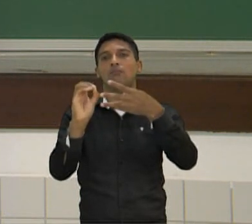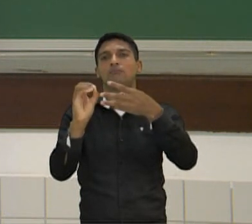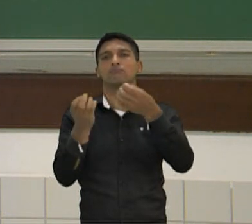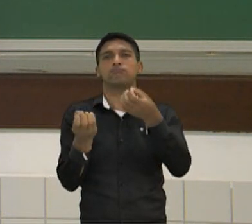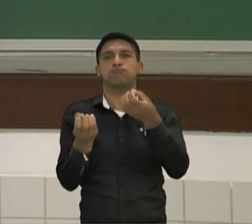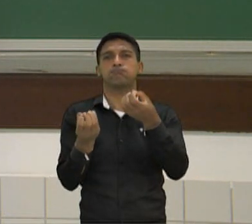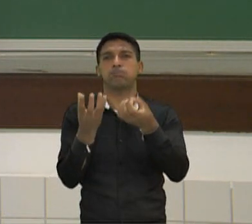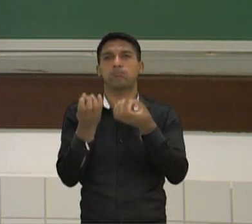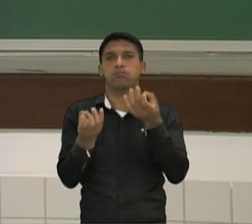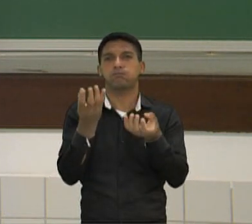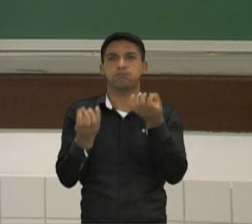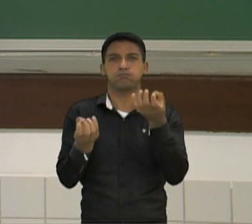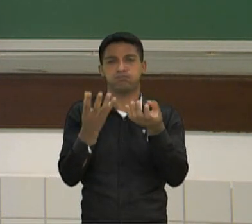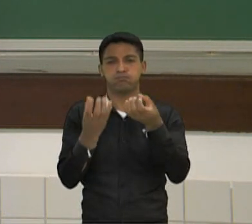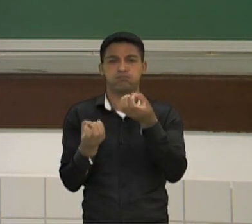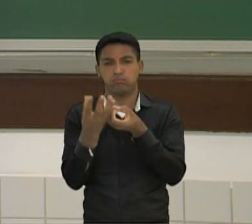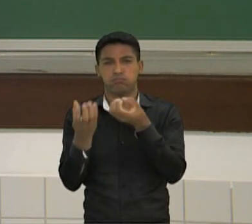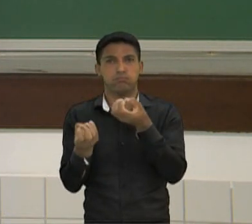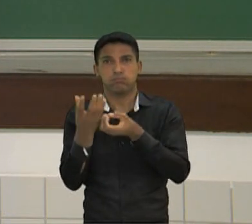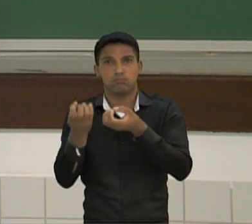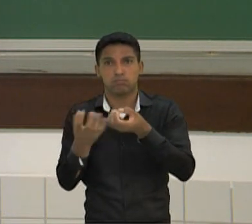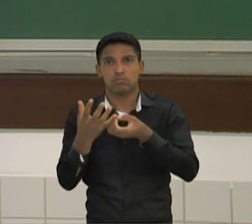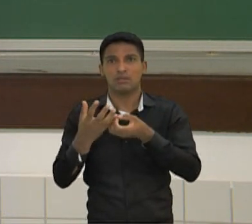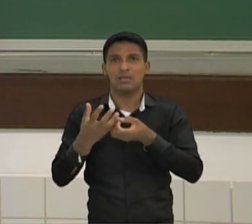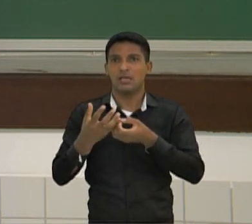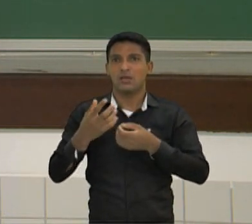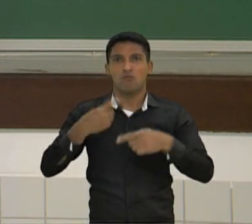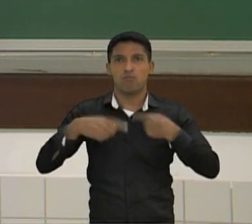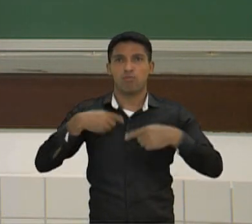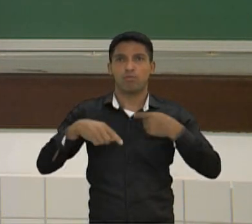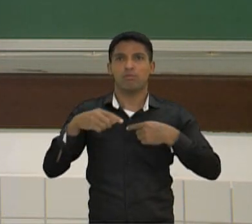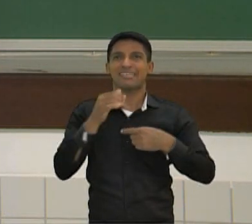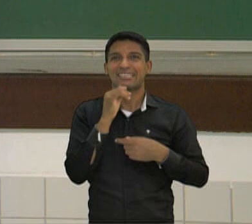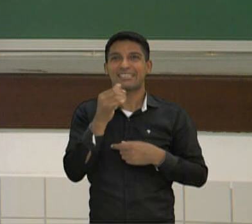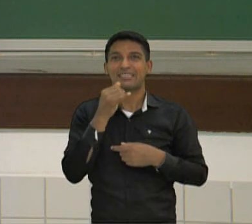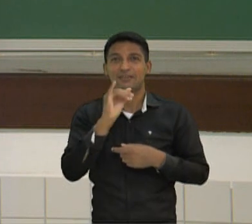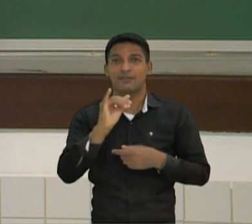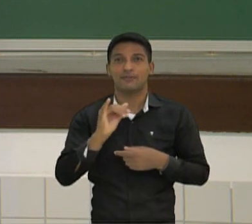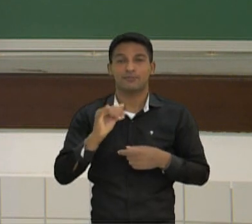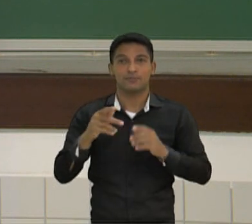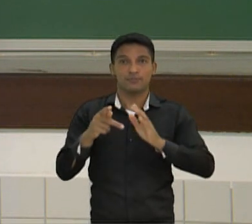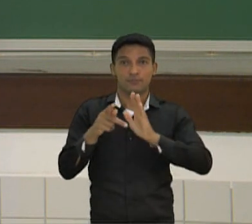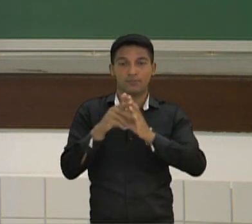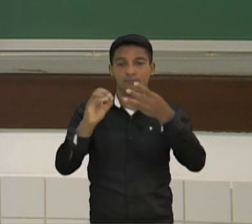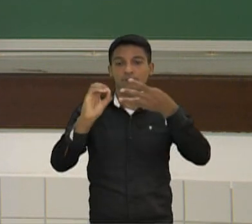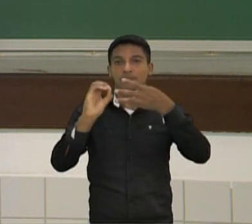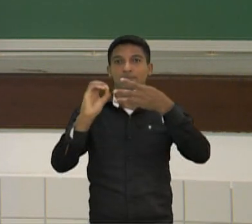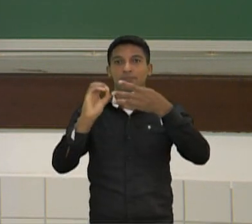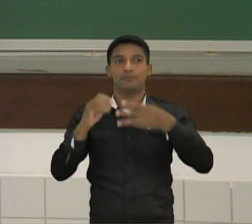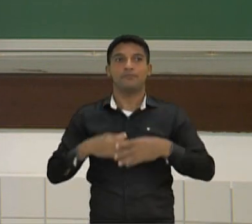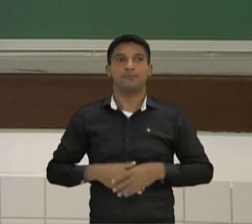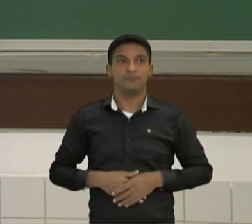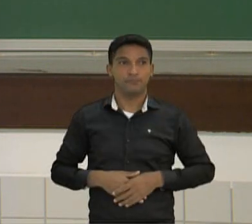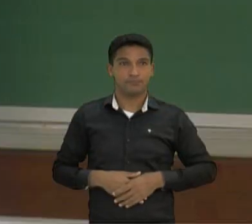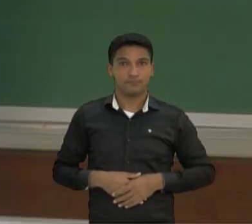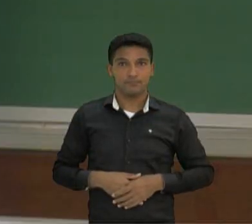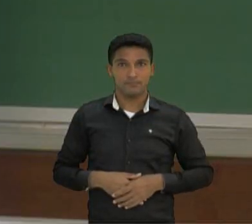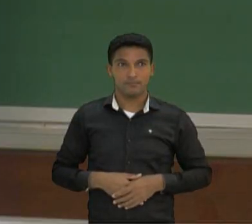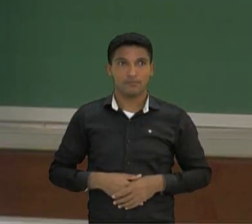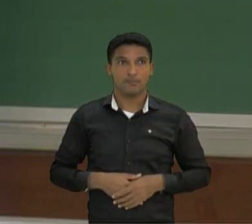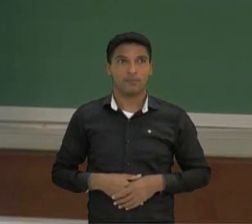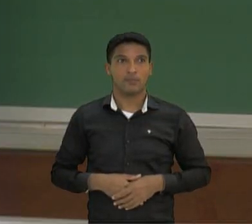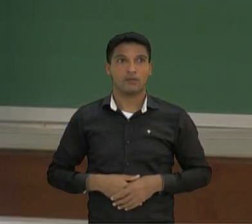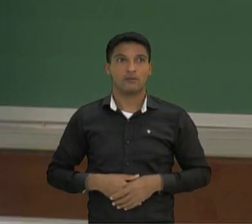estudaram aí, tudo bem? Então, vamos prosseguindo aqui com o slide. Tá? Então, o dióxido de carbono é eliminado pelo sistema